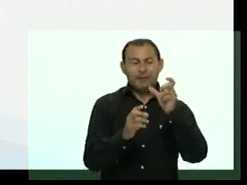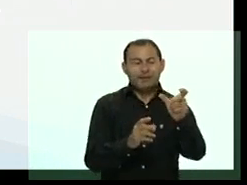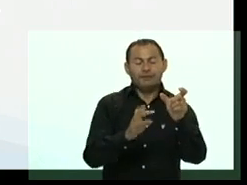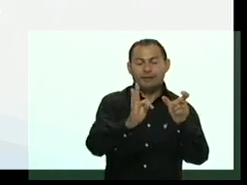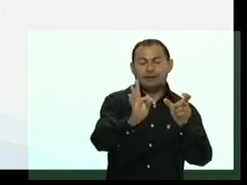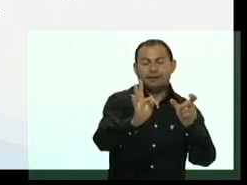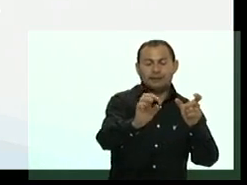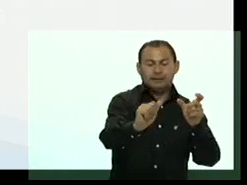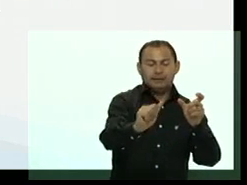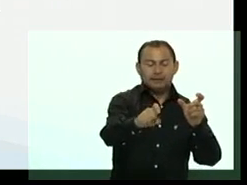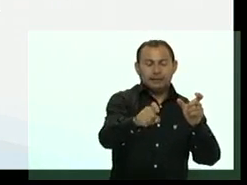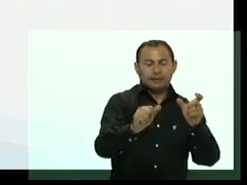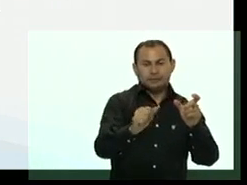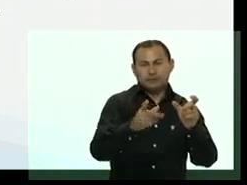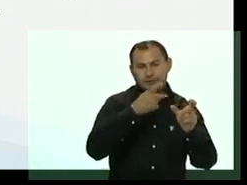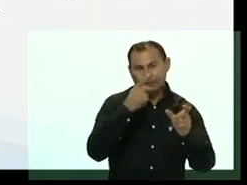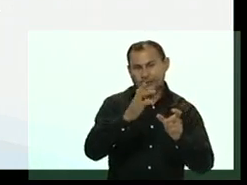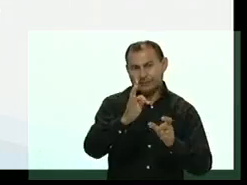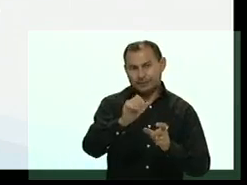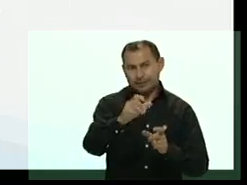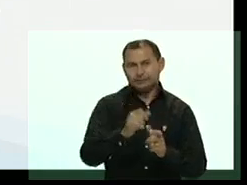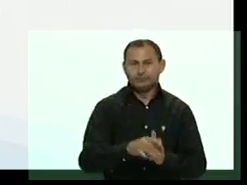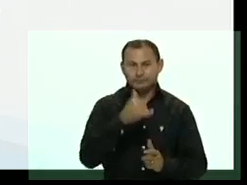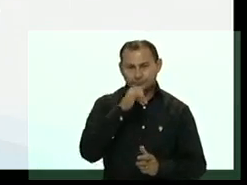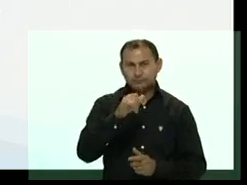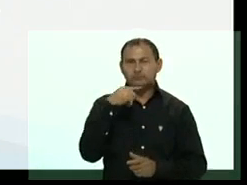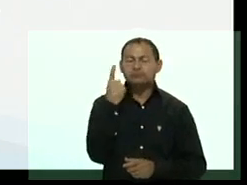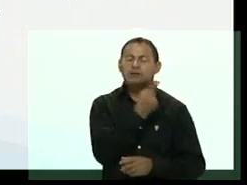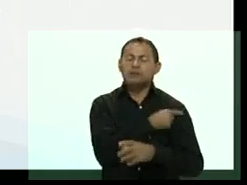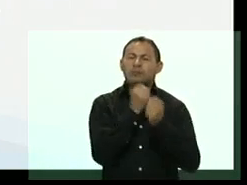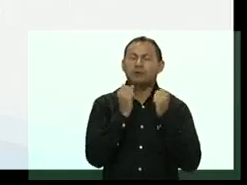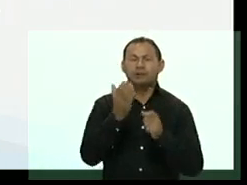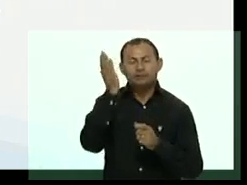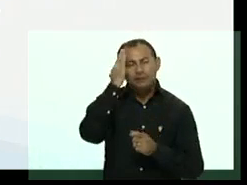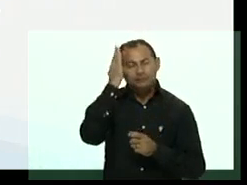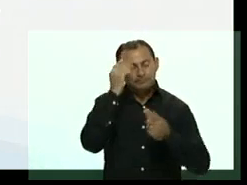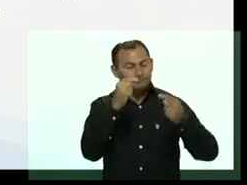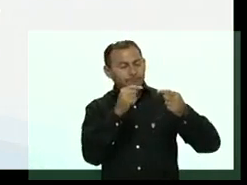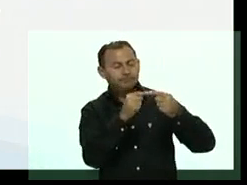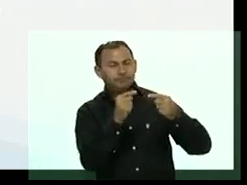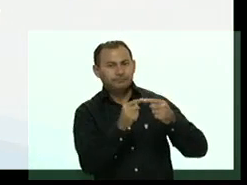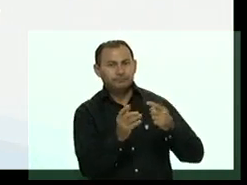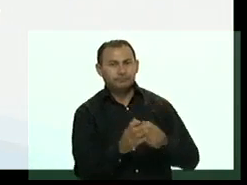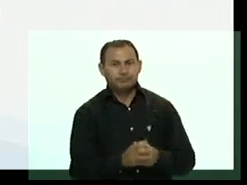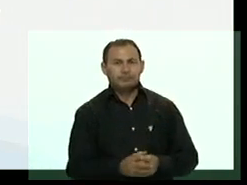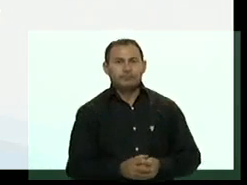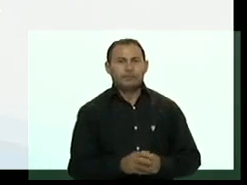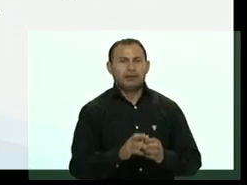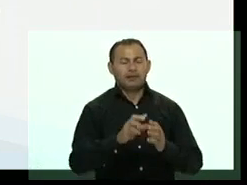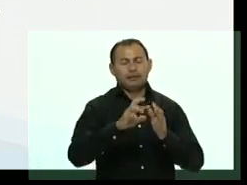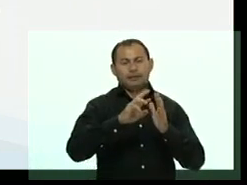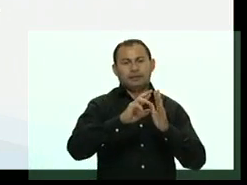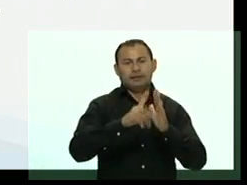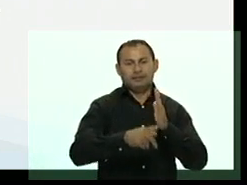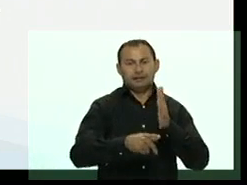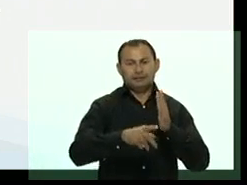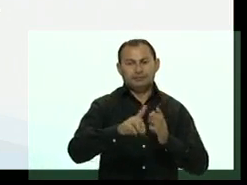aula de hoje. Se eu estou falando de taxa, automaticamente nós já podemos relacionar a derivada,